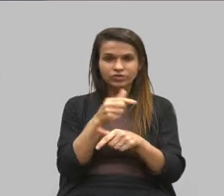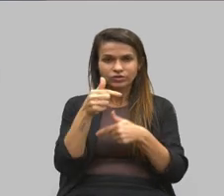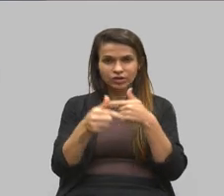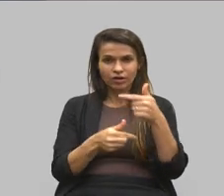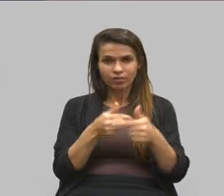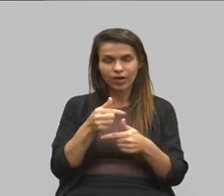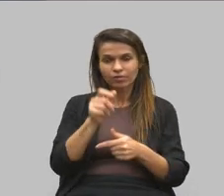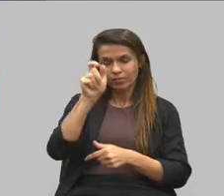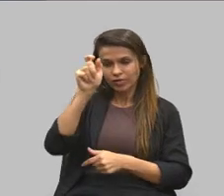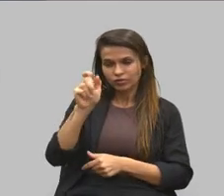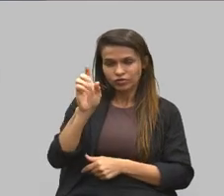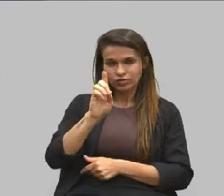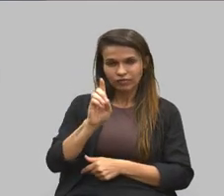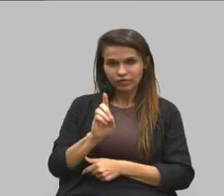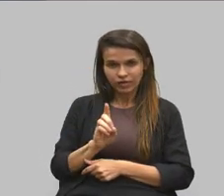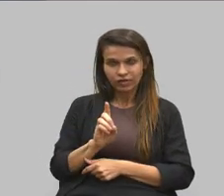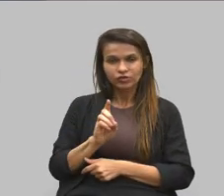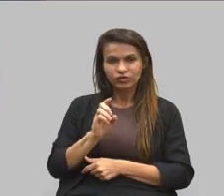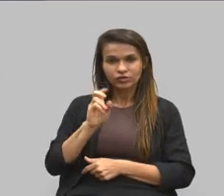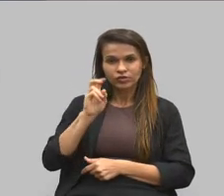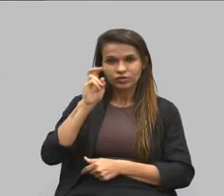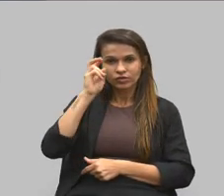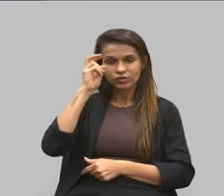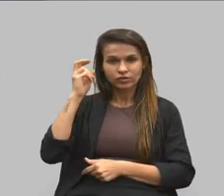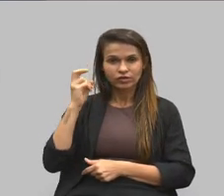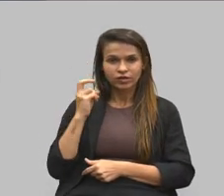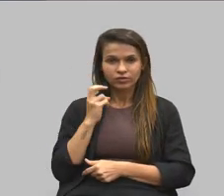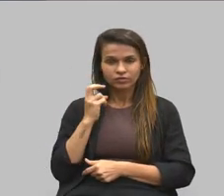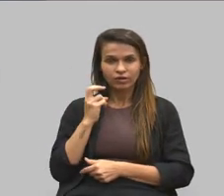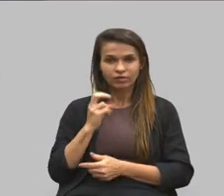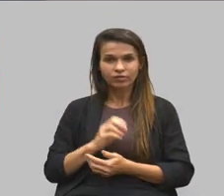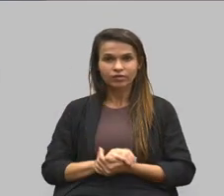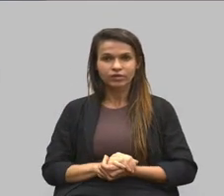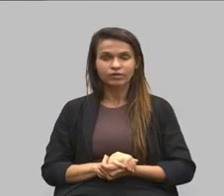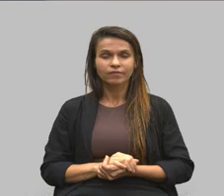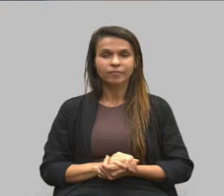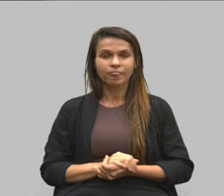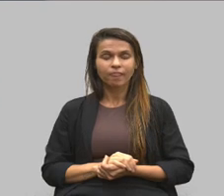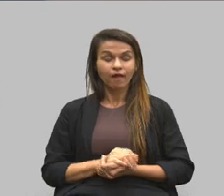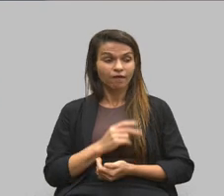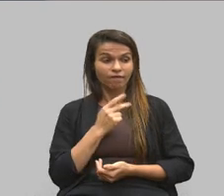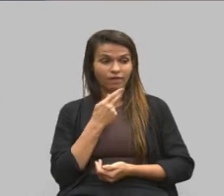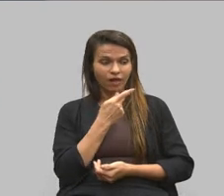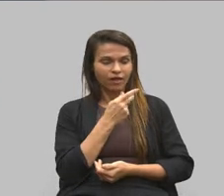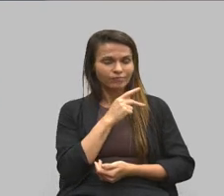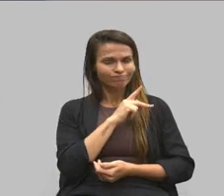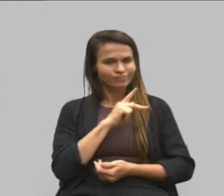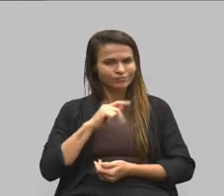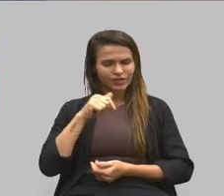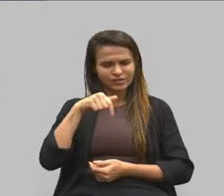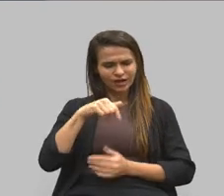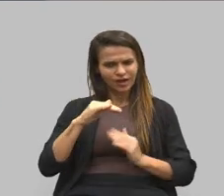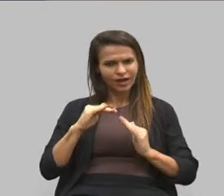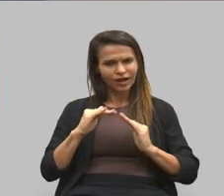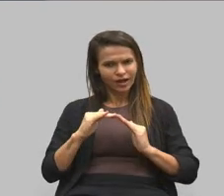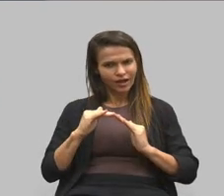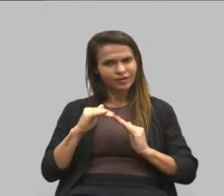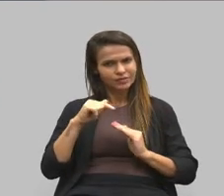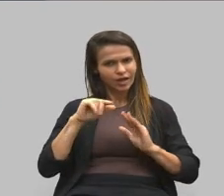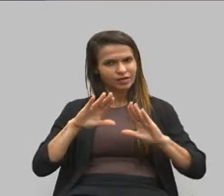deficiência intelectual falei com ele ô Presidente essa casa aqui